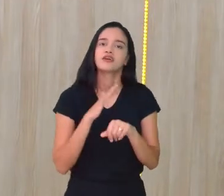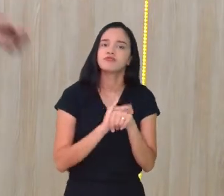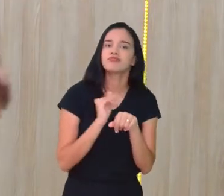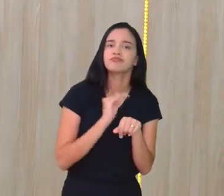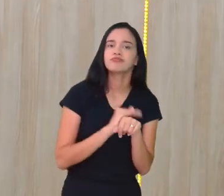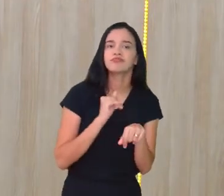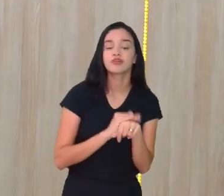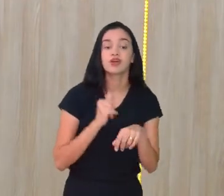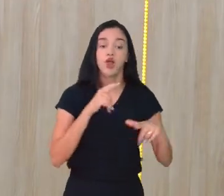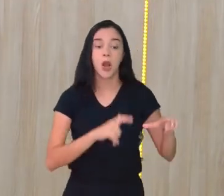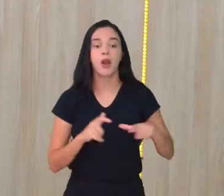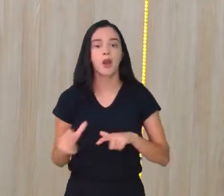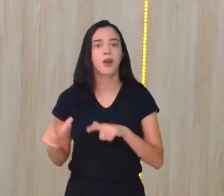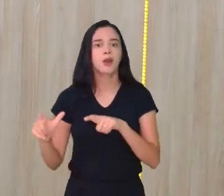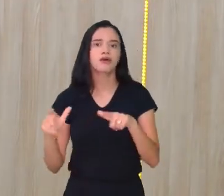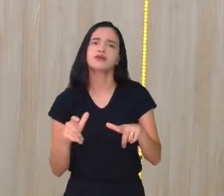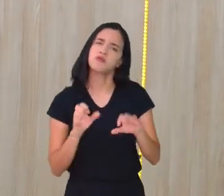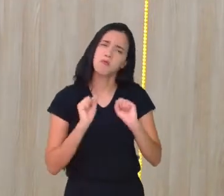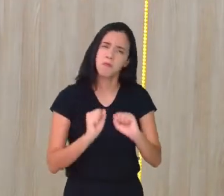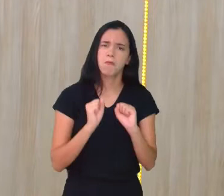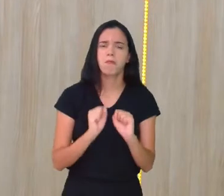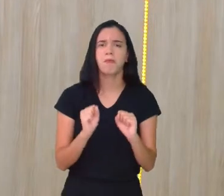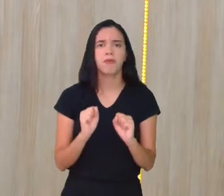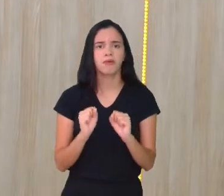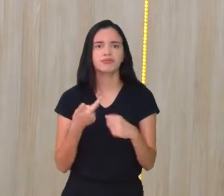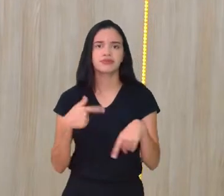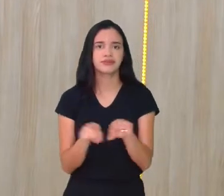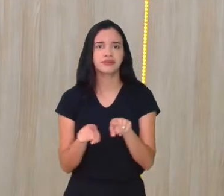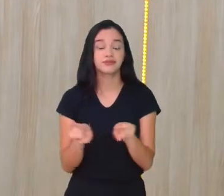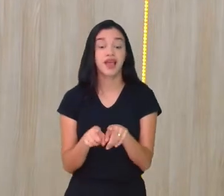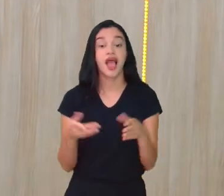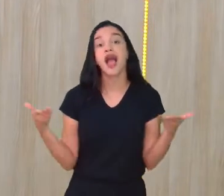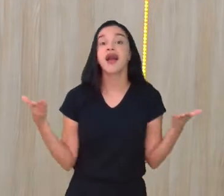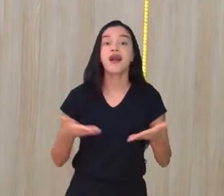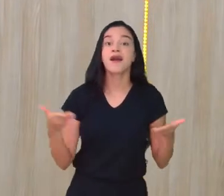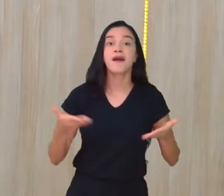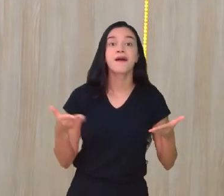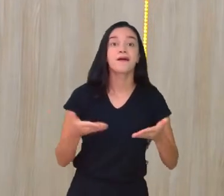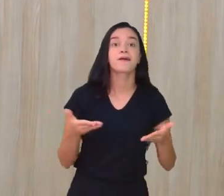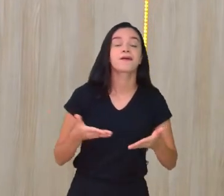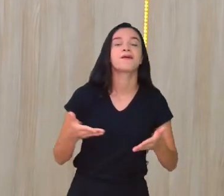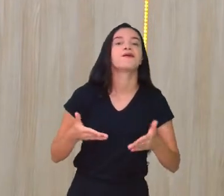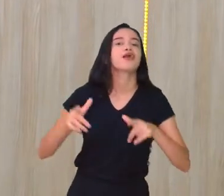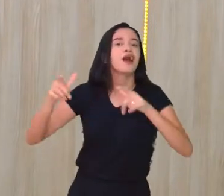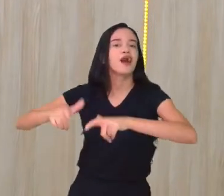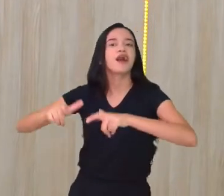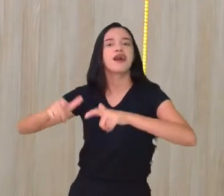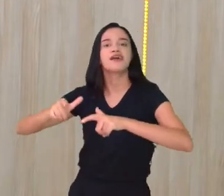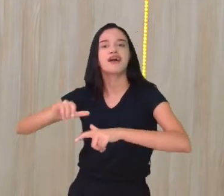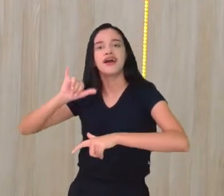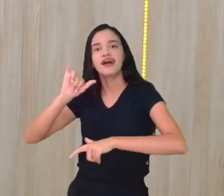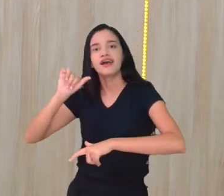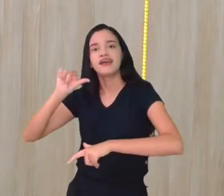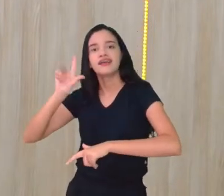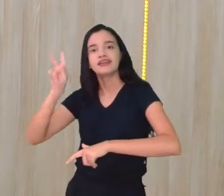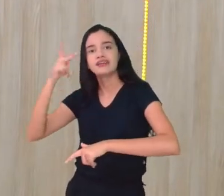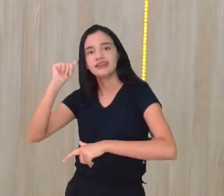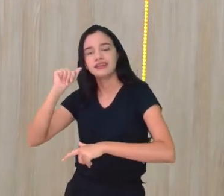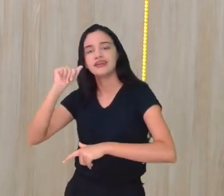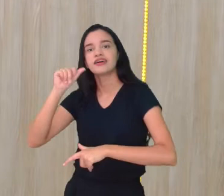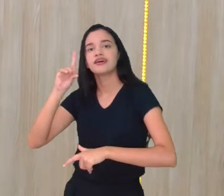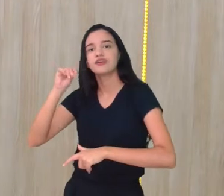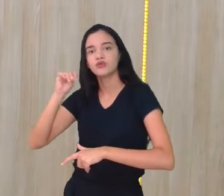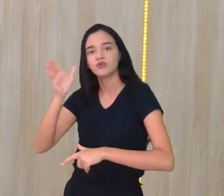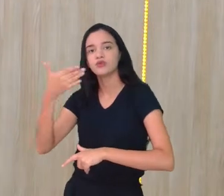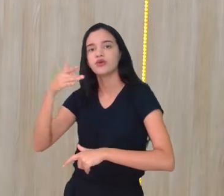Pode ser também um lugar como ponto geográfico, pode ser também ali, ó. Tu vai agora lá para a Ilha do Retiro, ponto aquele lugar lá, Ilha do Retiro. Beleza,